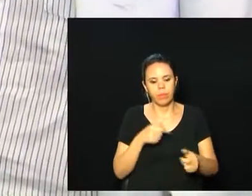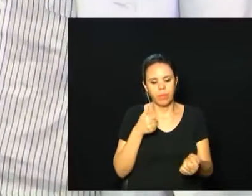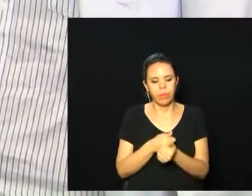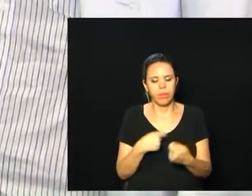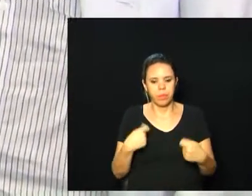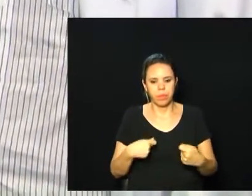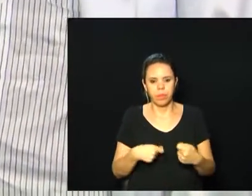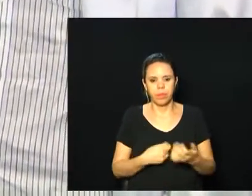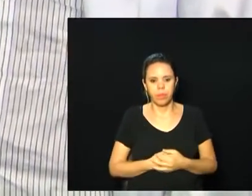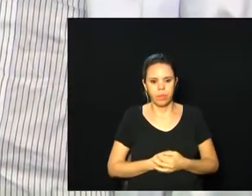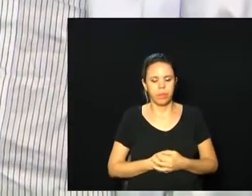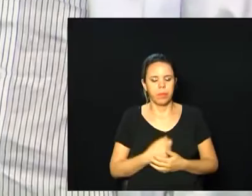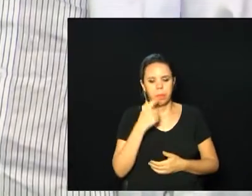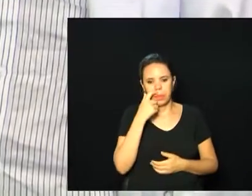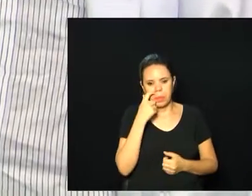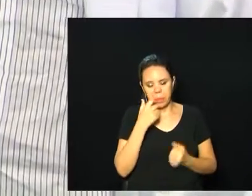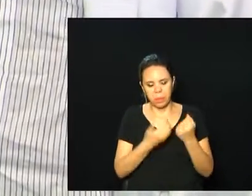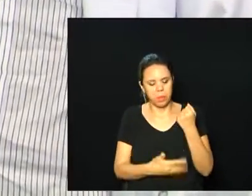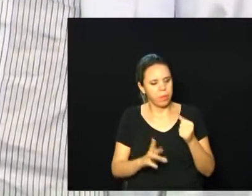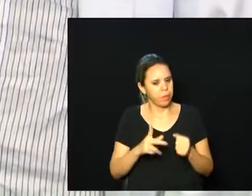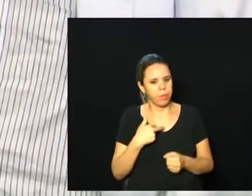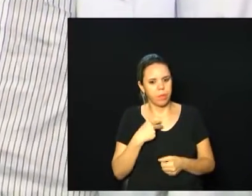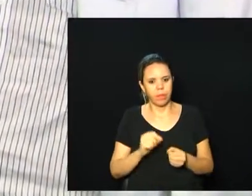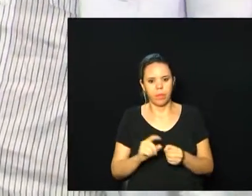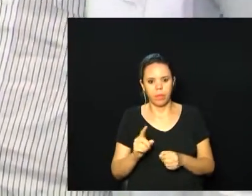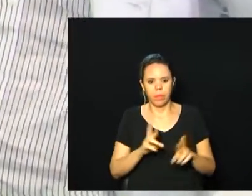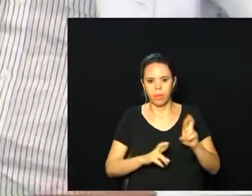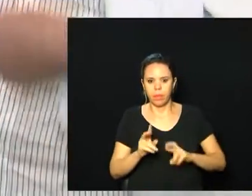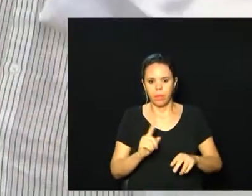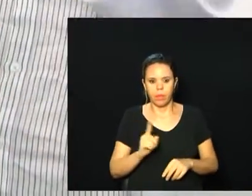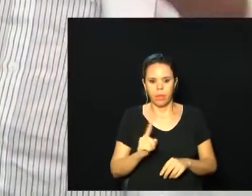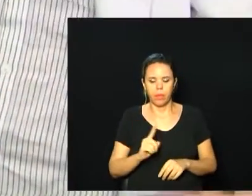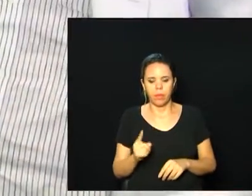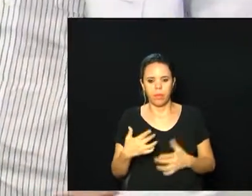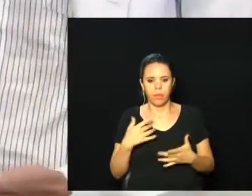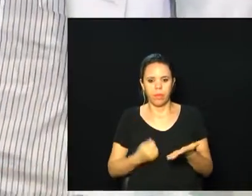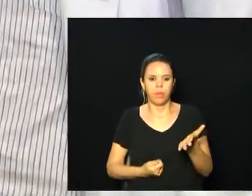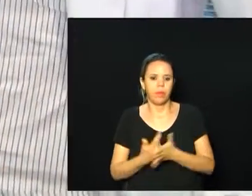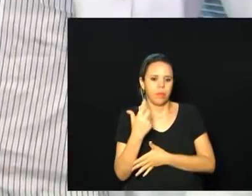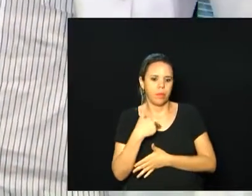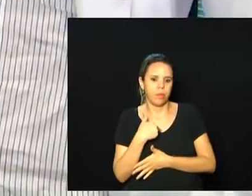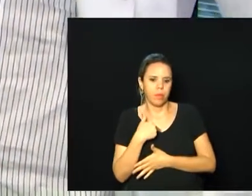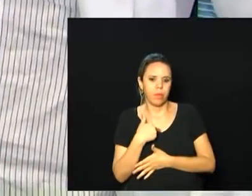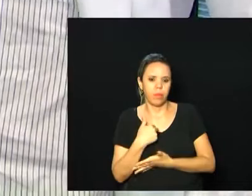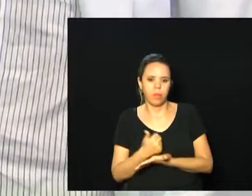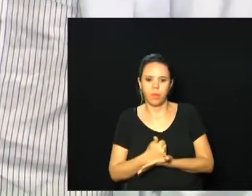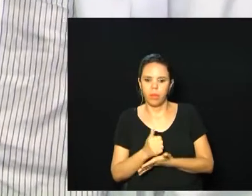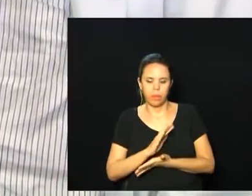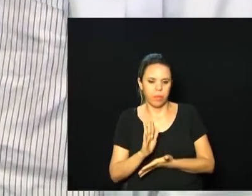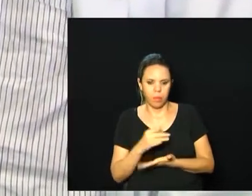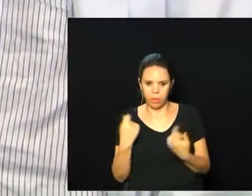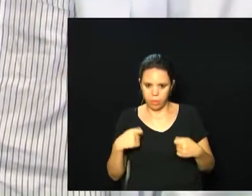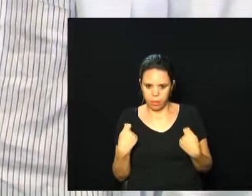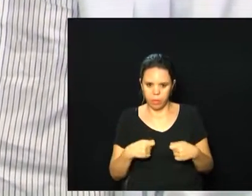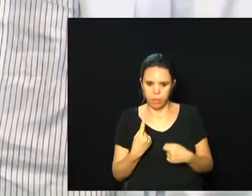da gente precise. O sangue não é possível de ser feito em laboratório, não é possível da gente comprar numa farmácia,